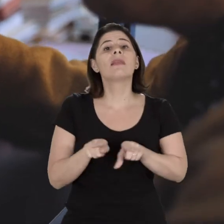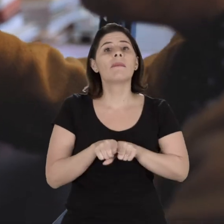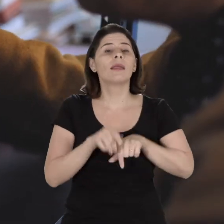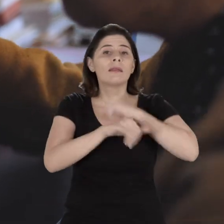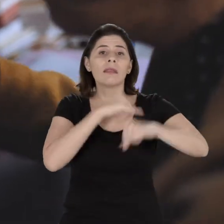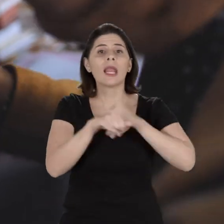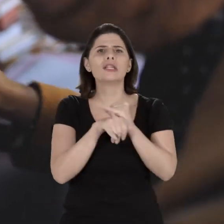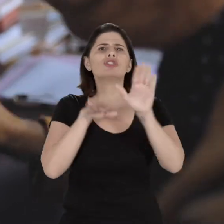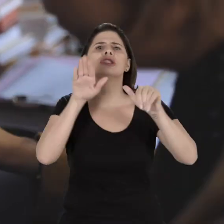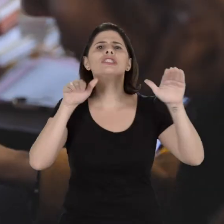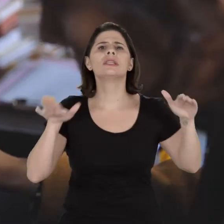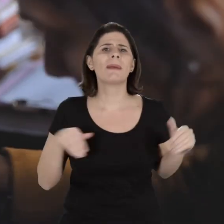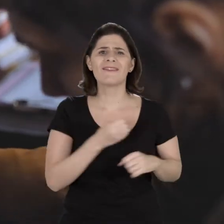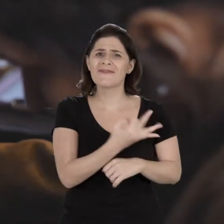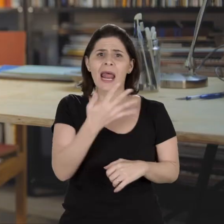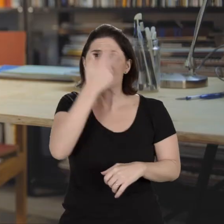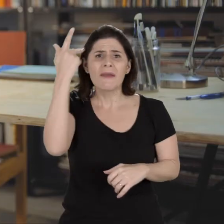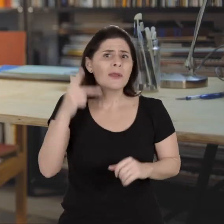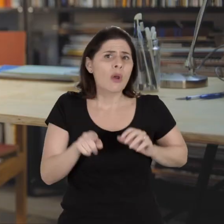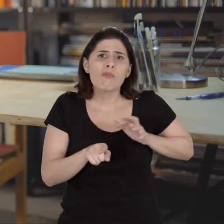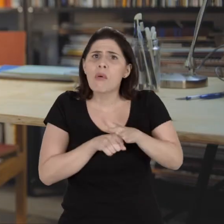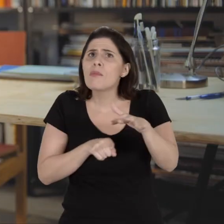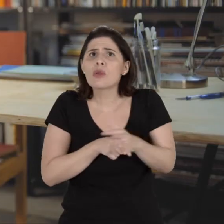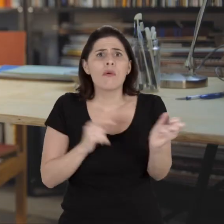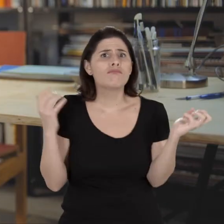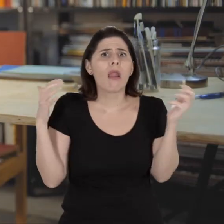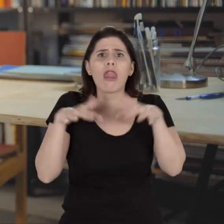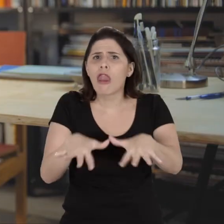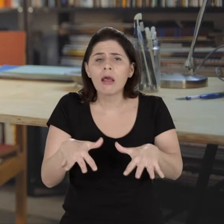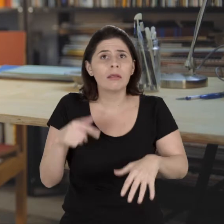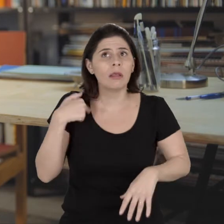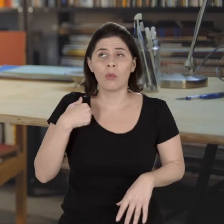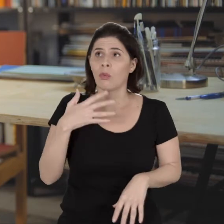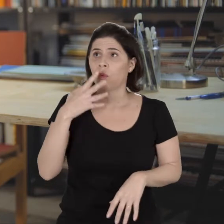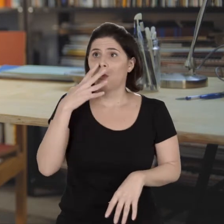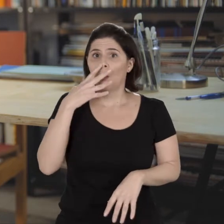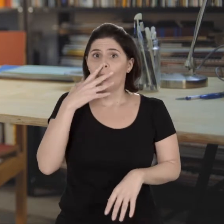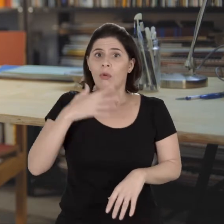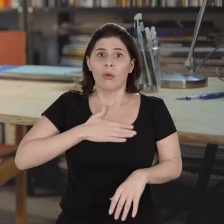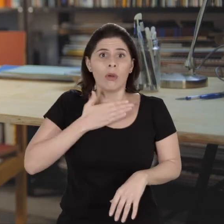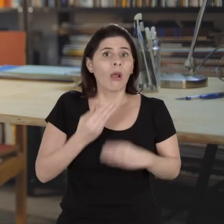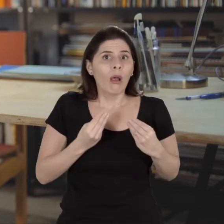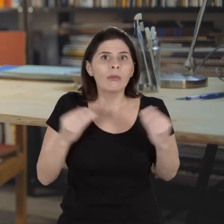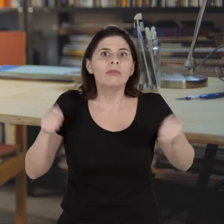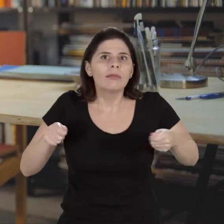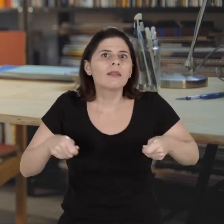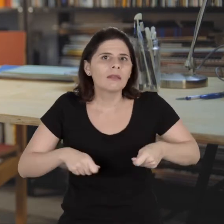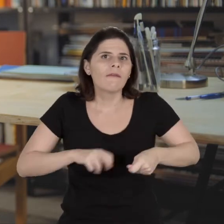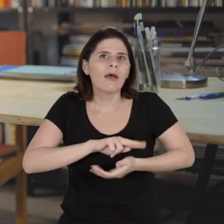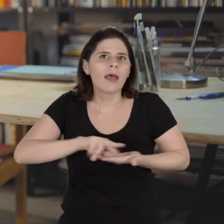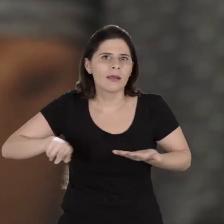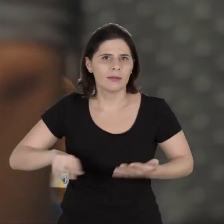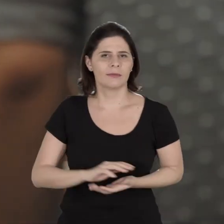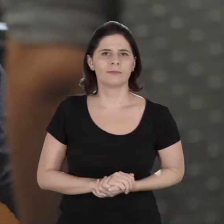call online e a adesão foi gigantesca, público e tal, foi completamente surpreendente o que era possível